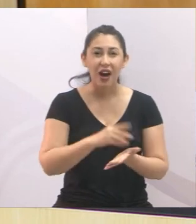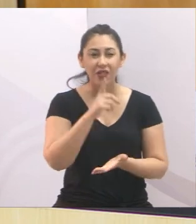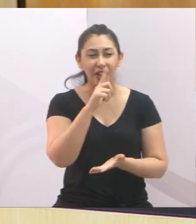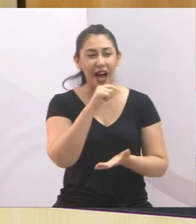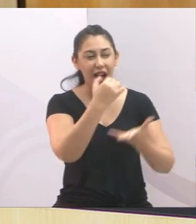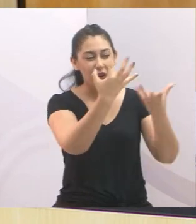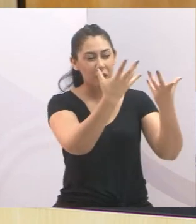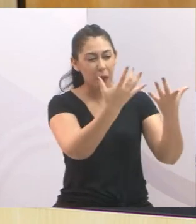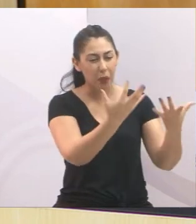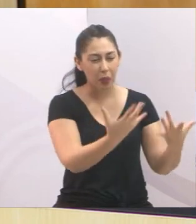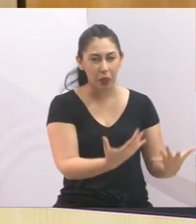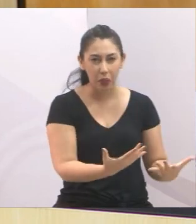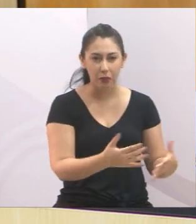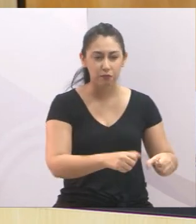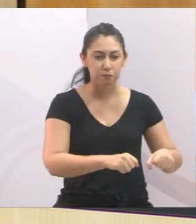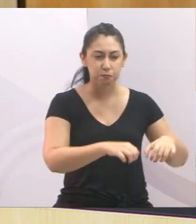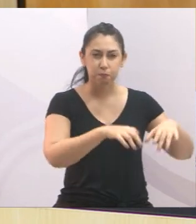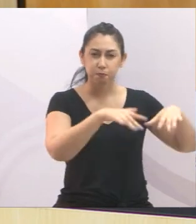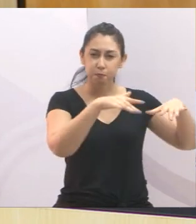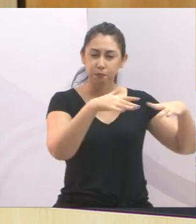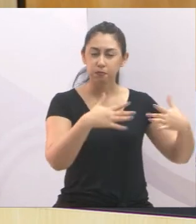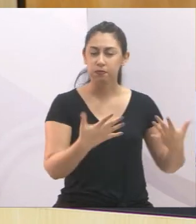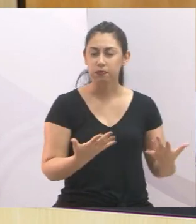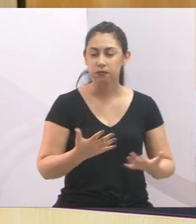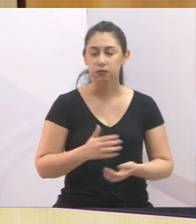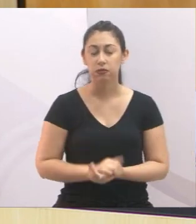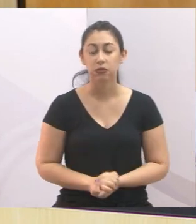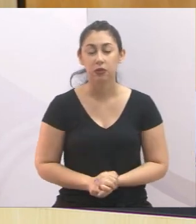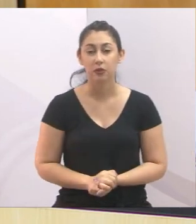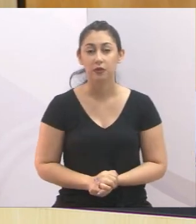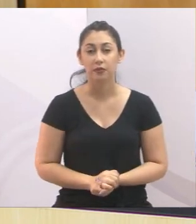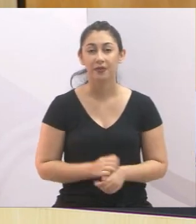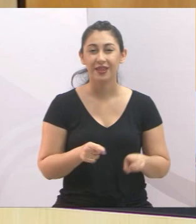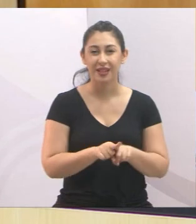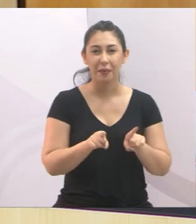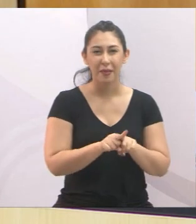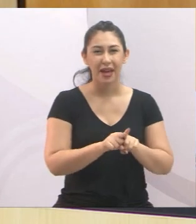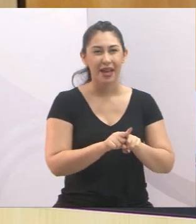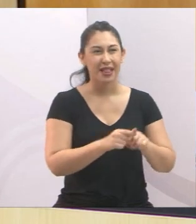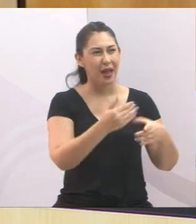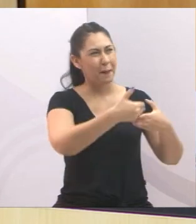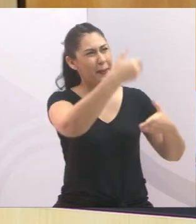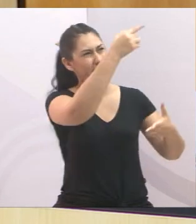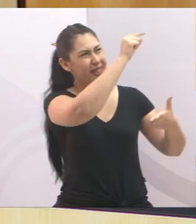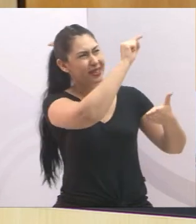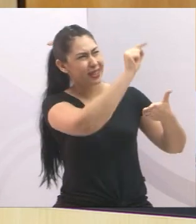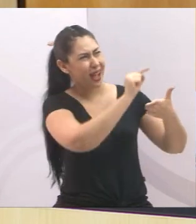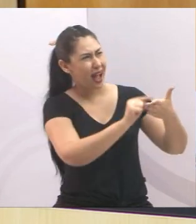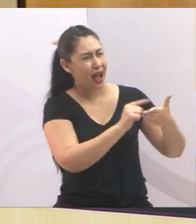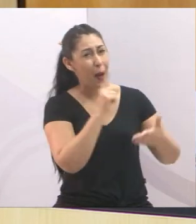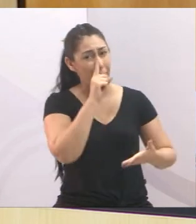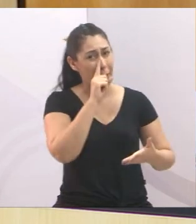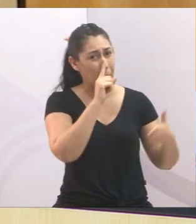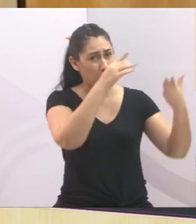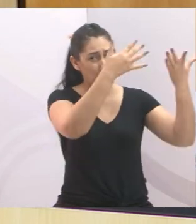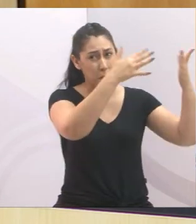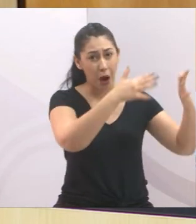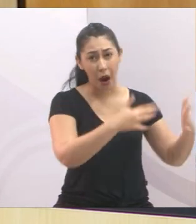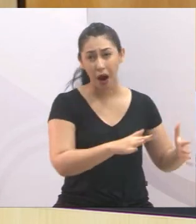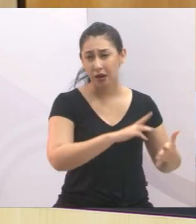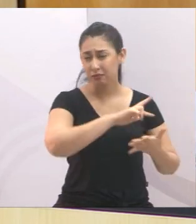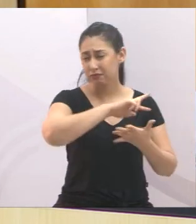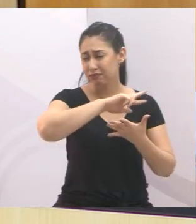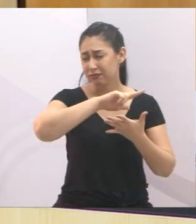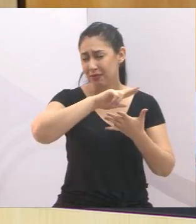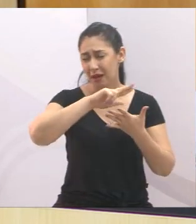colocação do poste, que é insuficiente pela extensão do investimento, trincas em alguns apartamentos, falta de muro na extensão do condomínio, cerca